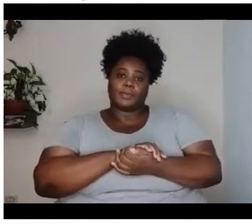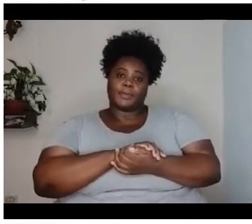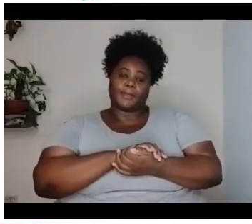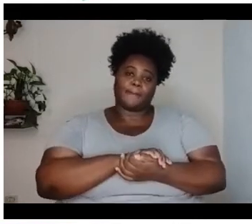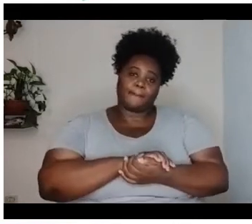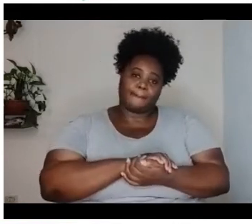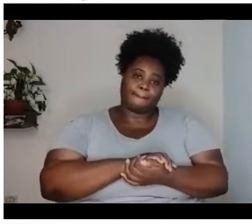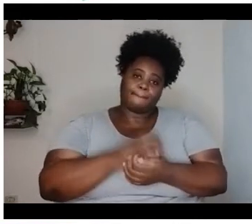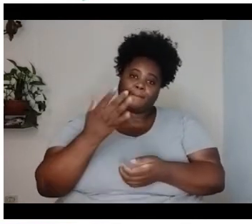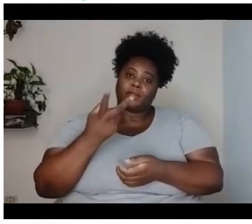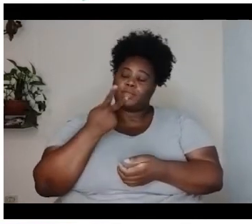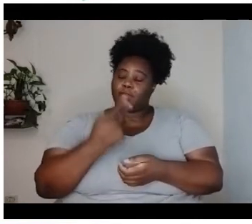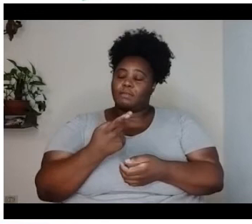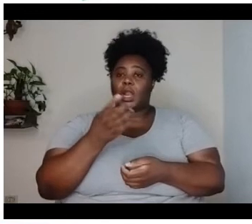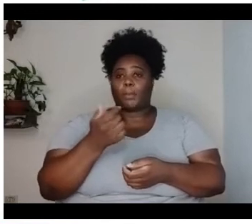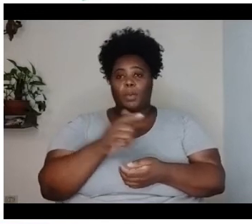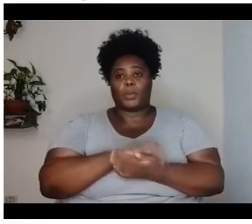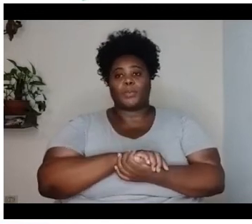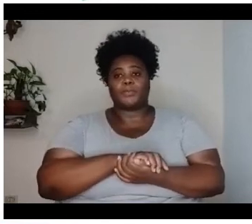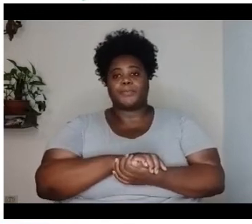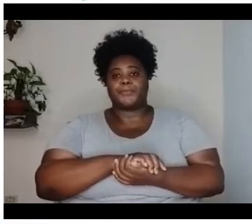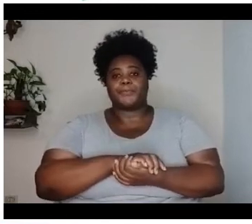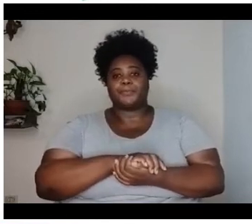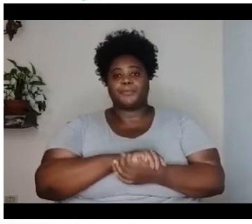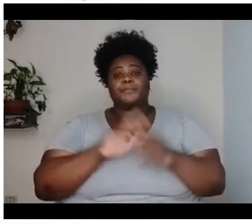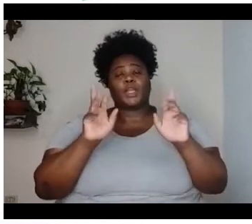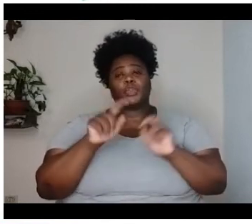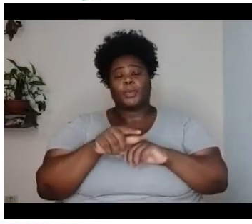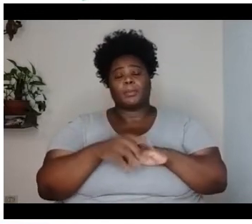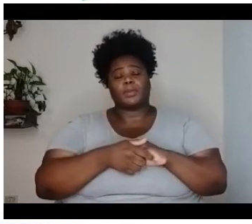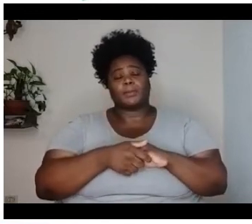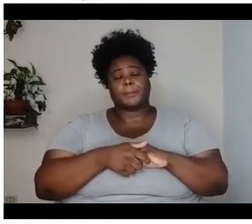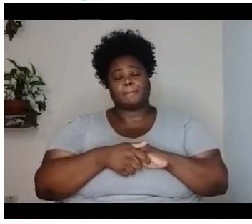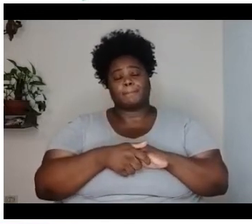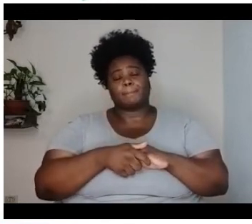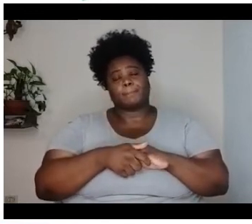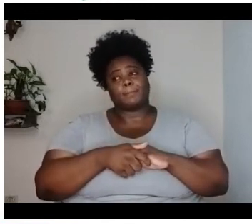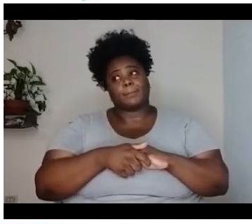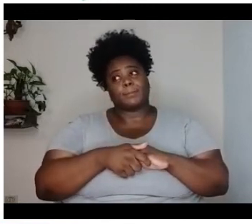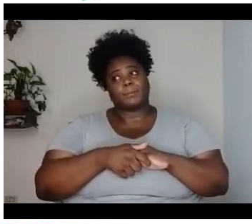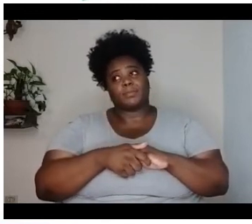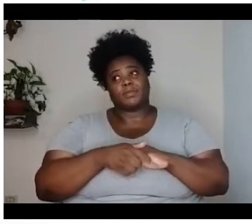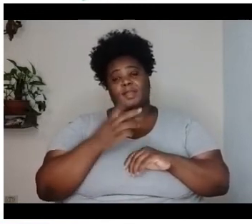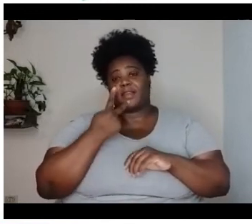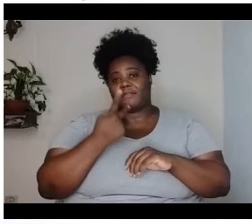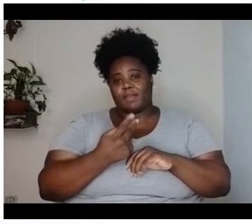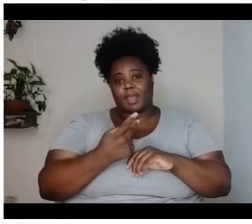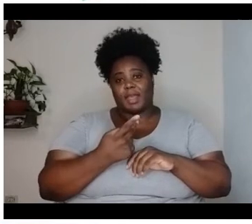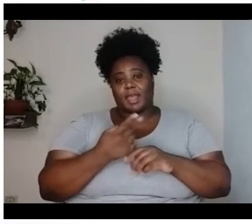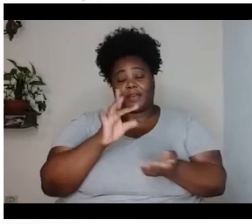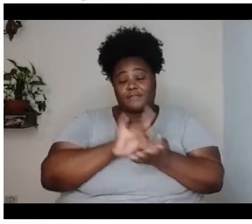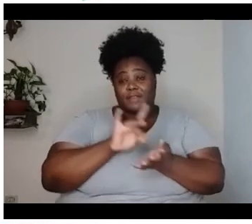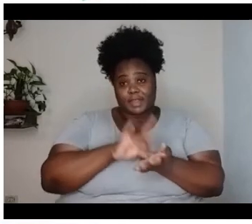Queria te ouvir falar um pouco, Berna, sobre essa notícia, ou seja, essa realidade,